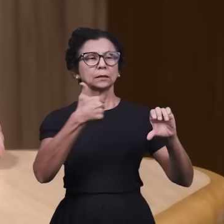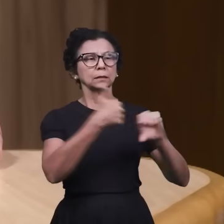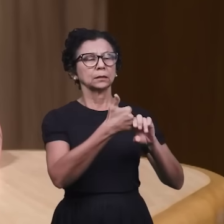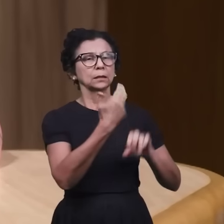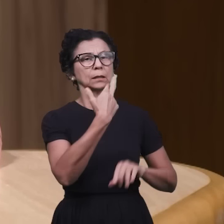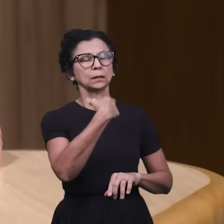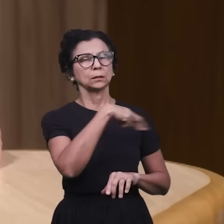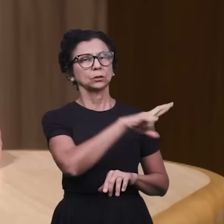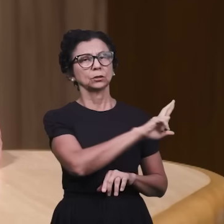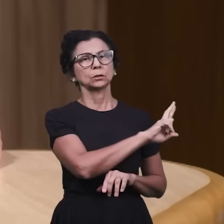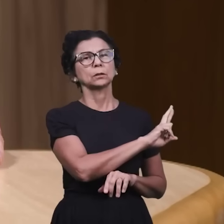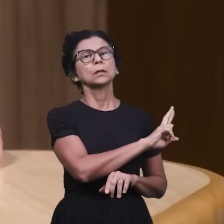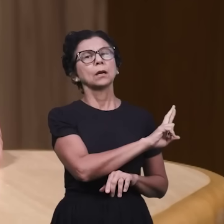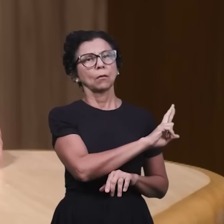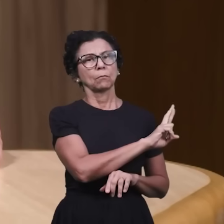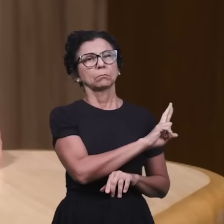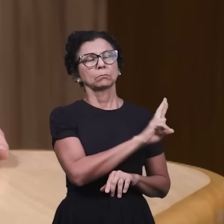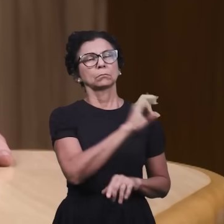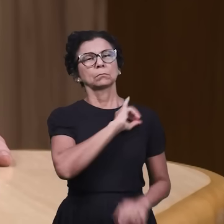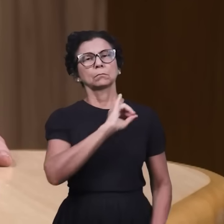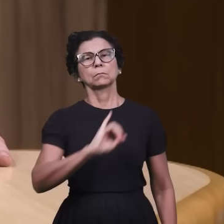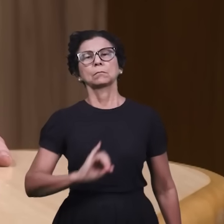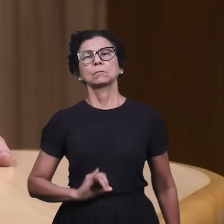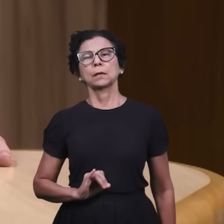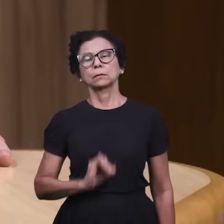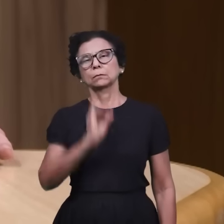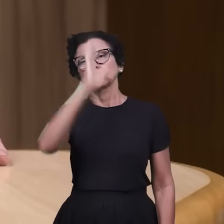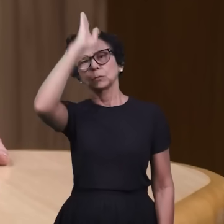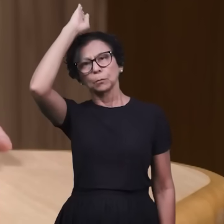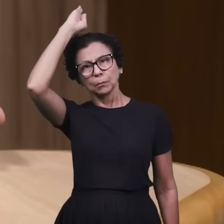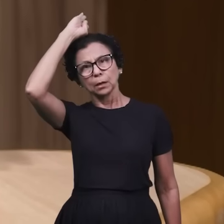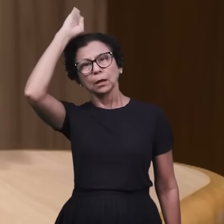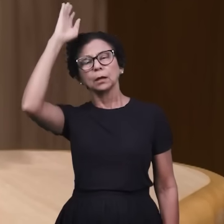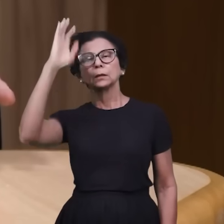religião oficial do Império Romano, ou seja,